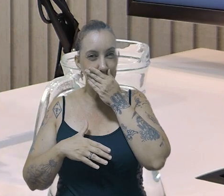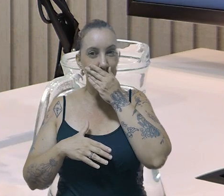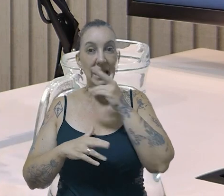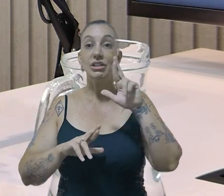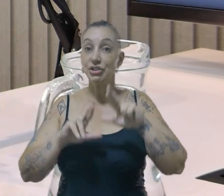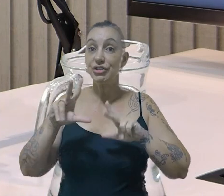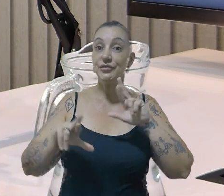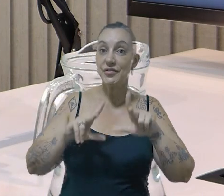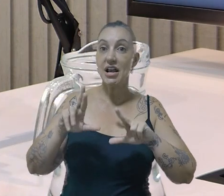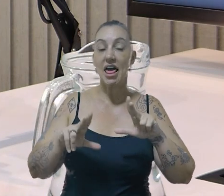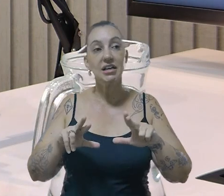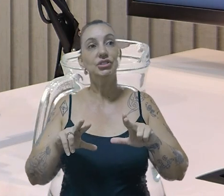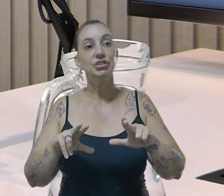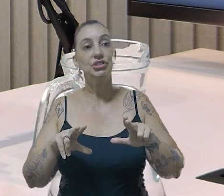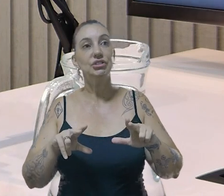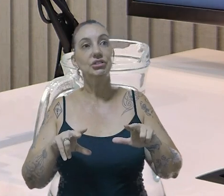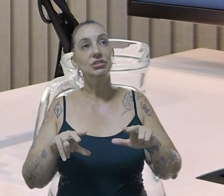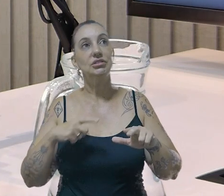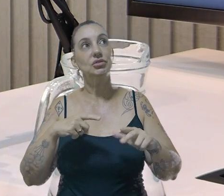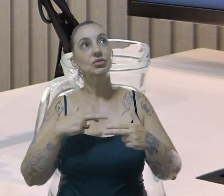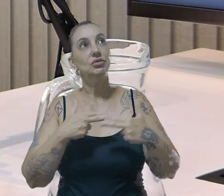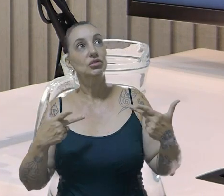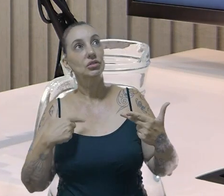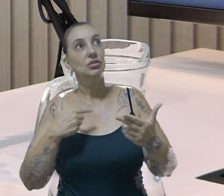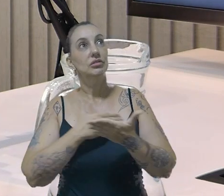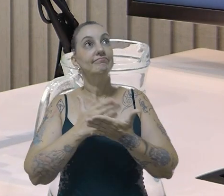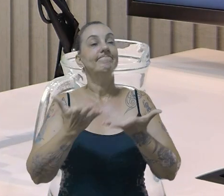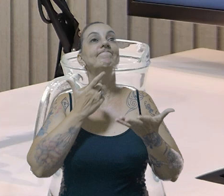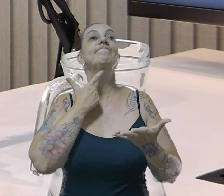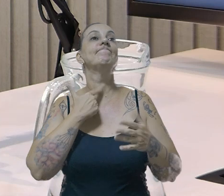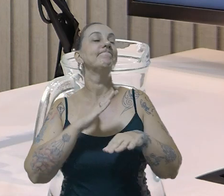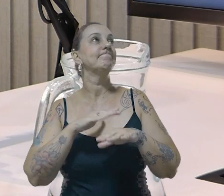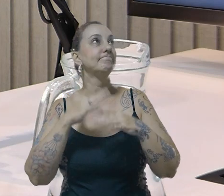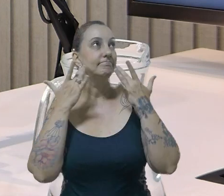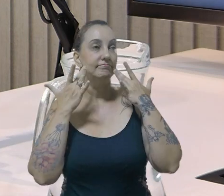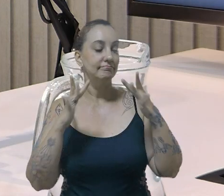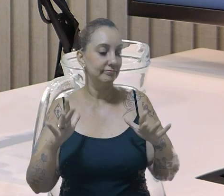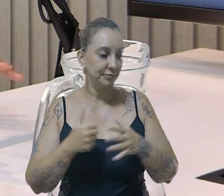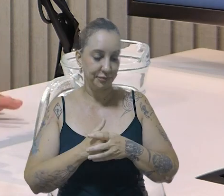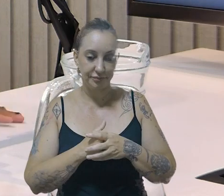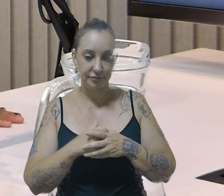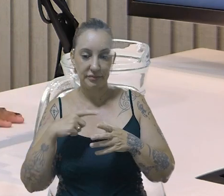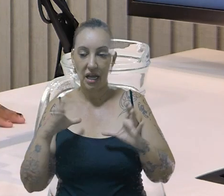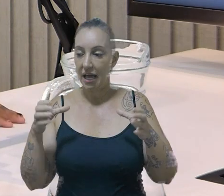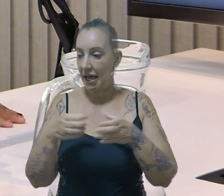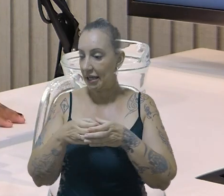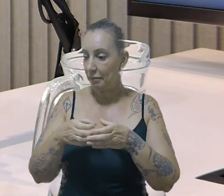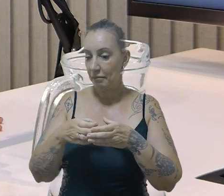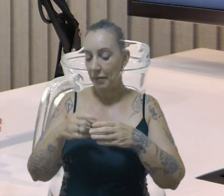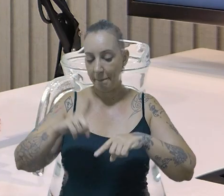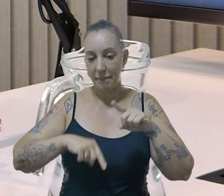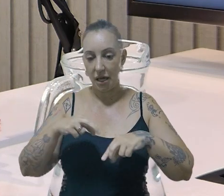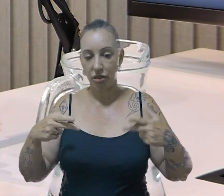que eu parto de uma coisa que eu queria muito fazer tipo sei lá e tem um equipamento x que